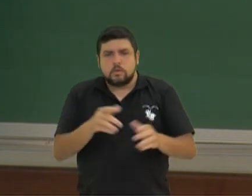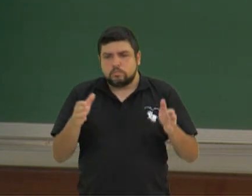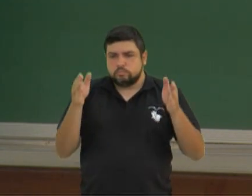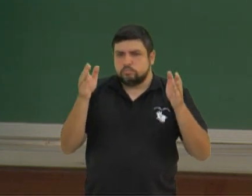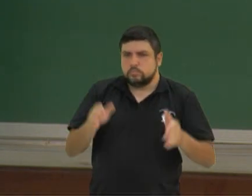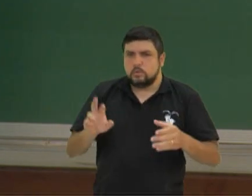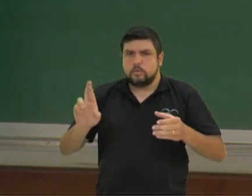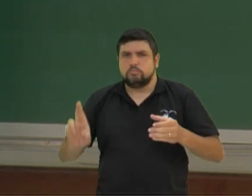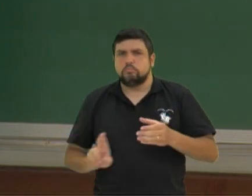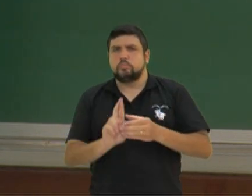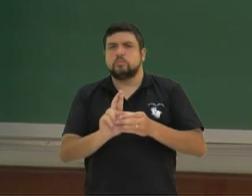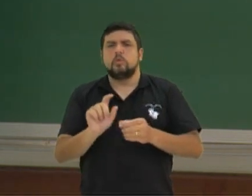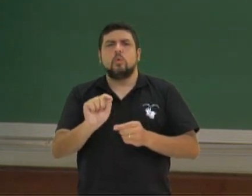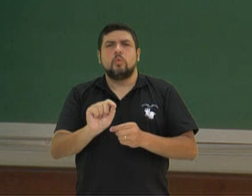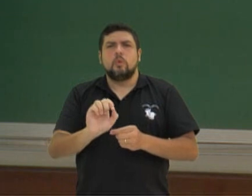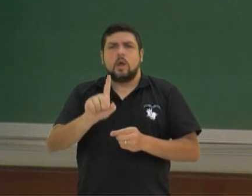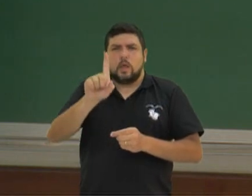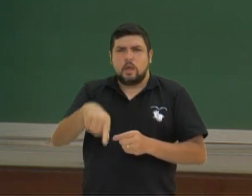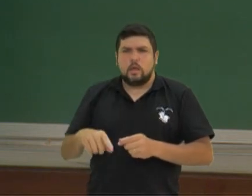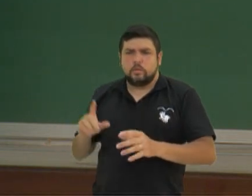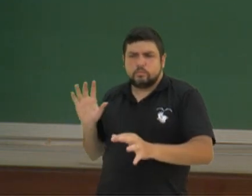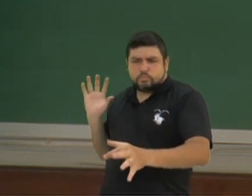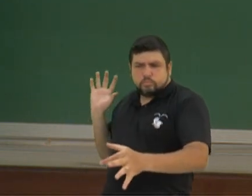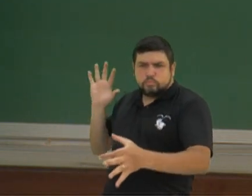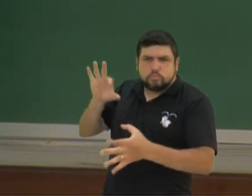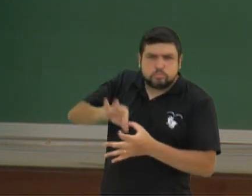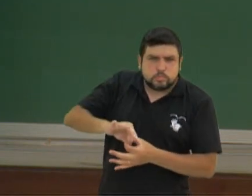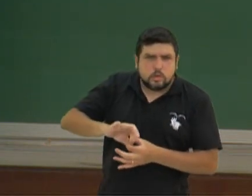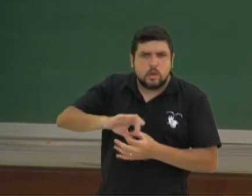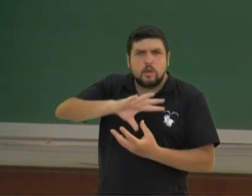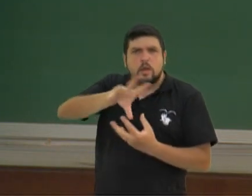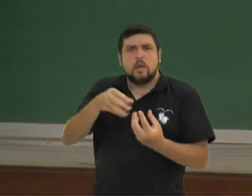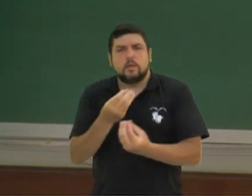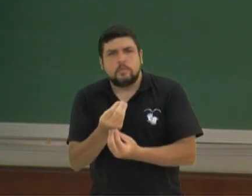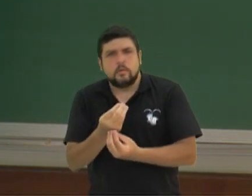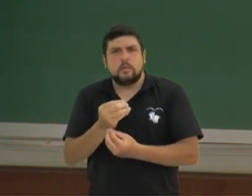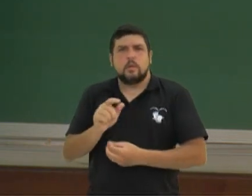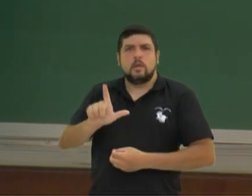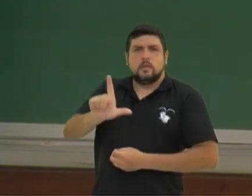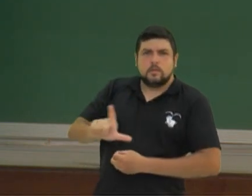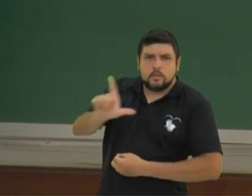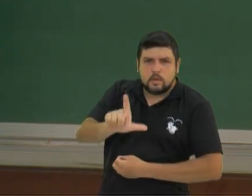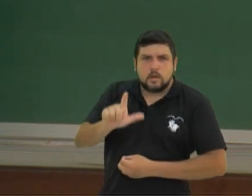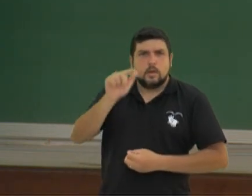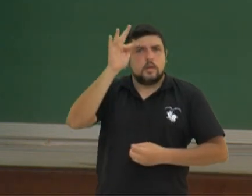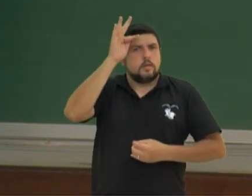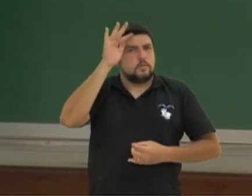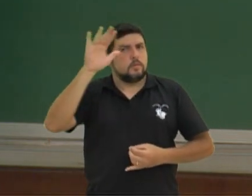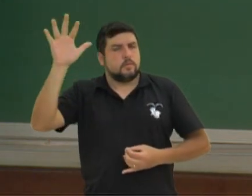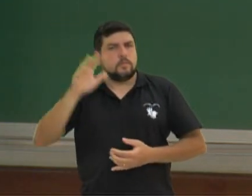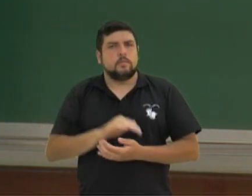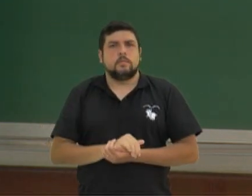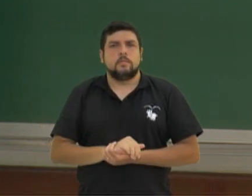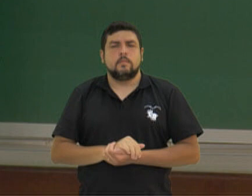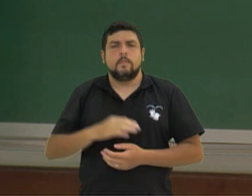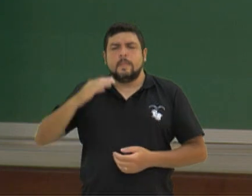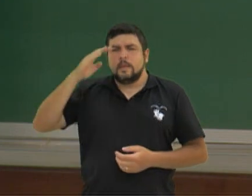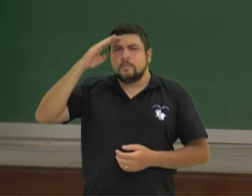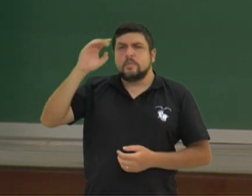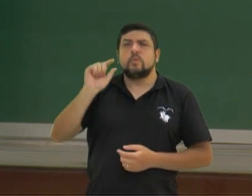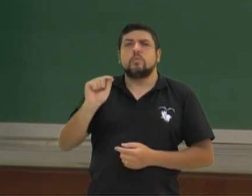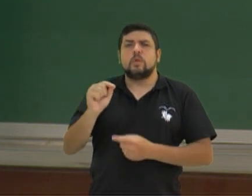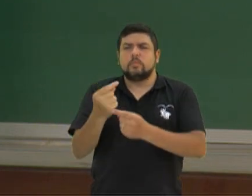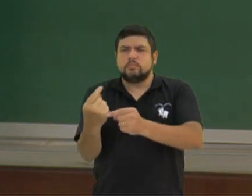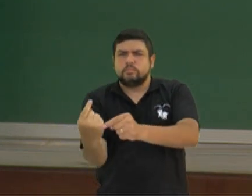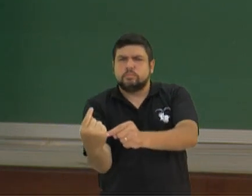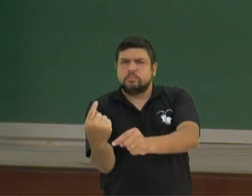retomar perspectivas artísticas, literárias, filosóficas, que principalmente existiam